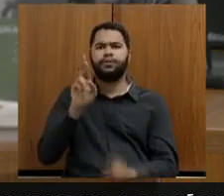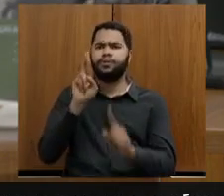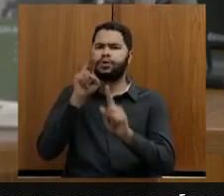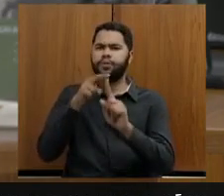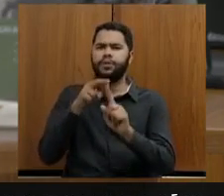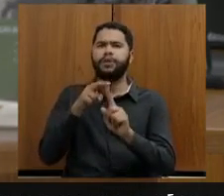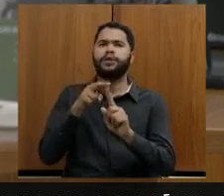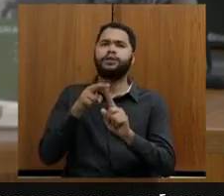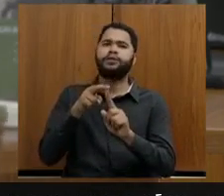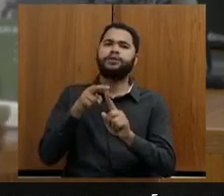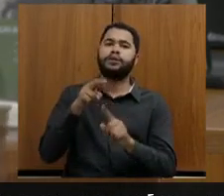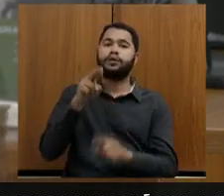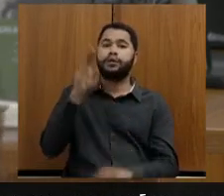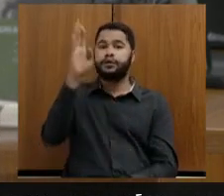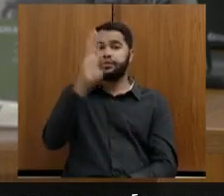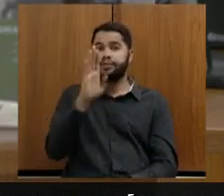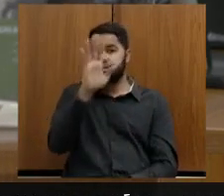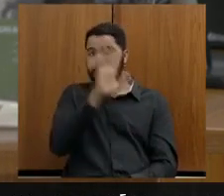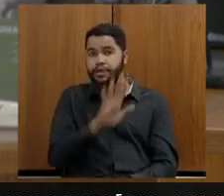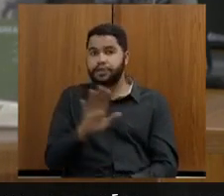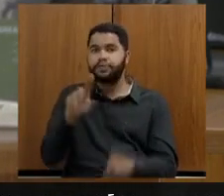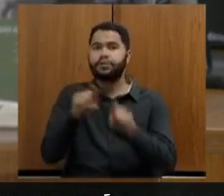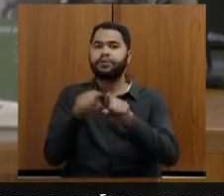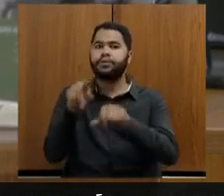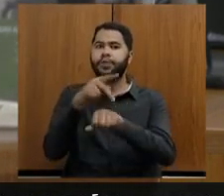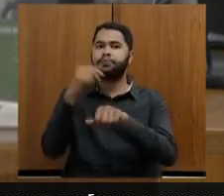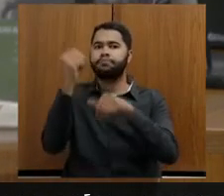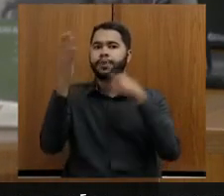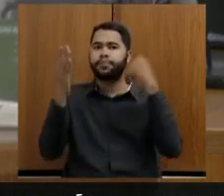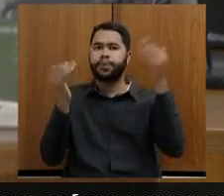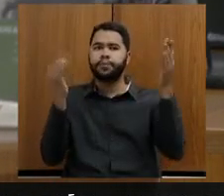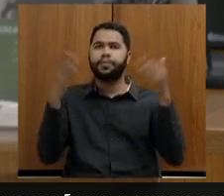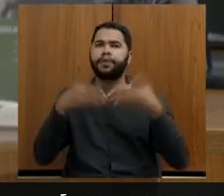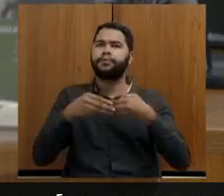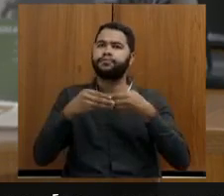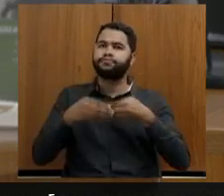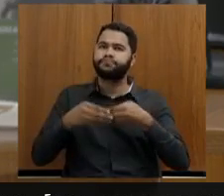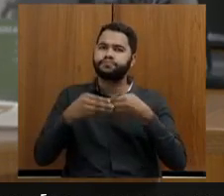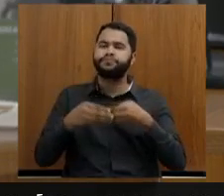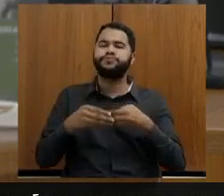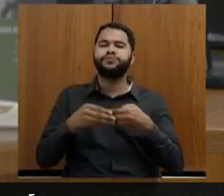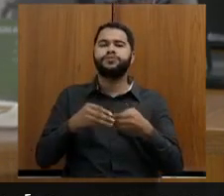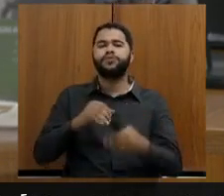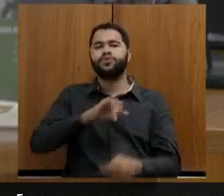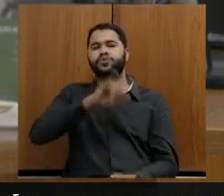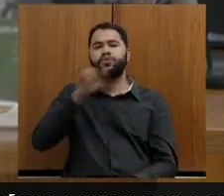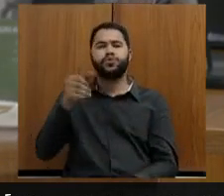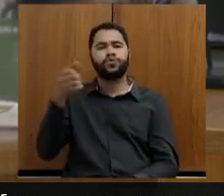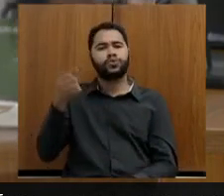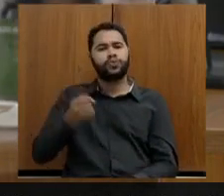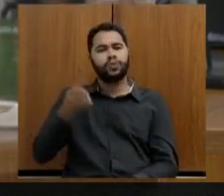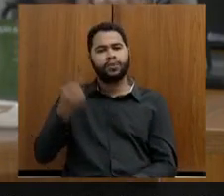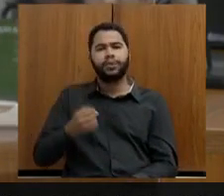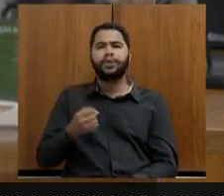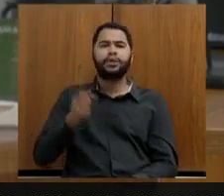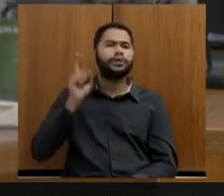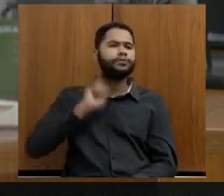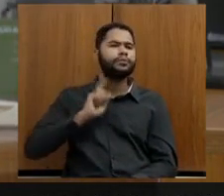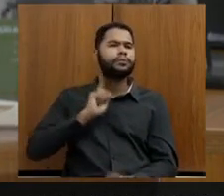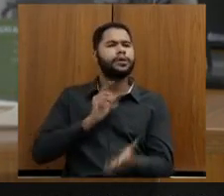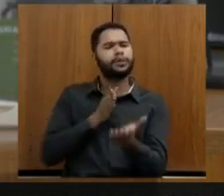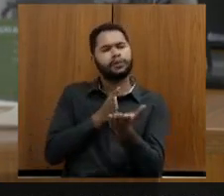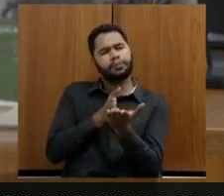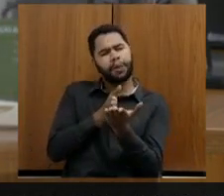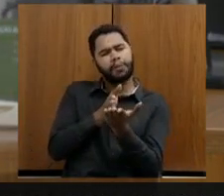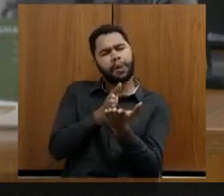internacional que daqui a pouco vou falar mais saudável nosso o deputado João Leite que tem que colocar Minas dos filhos